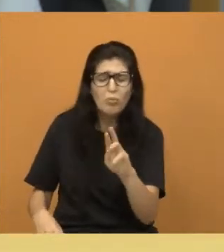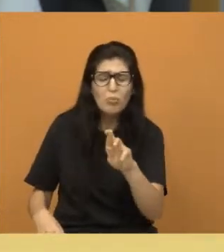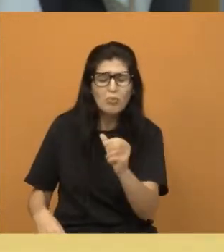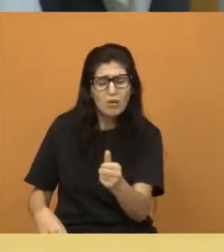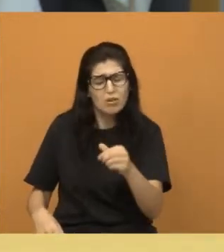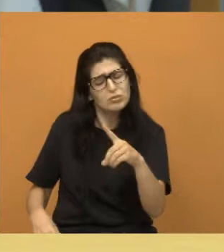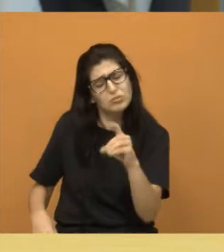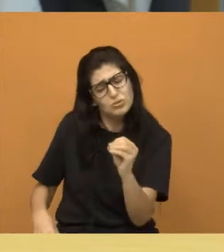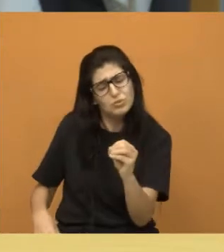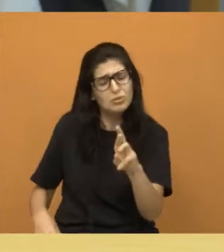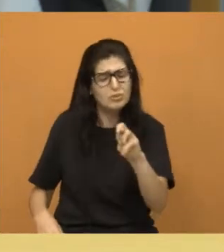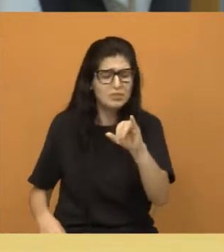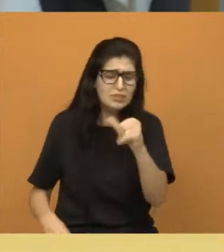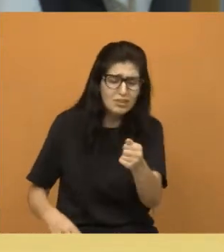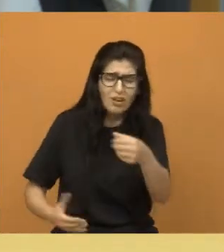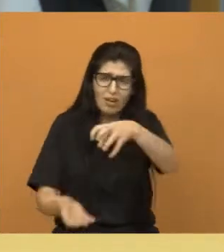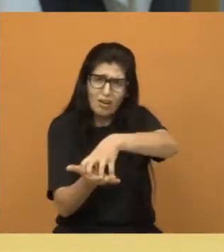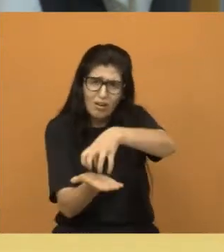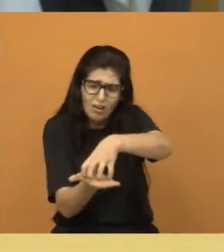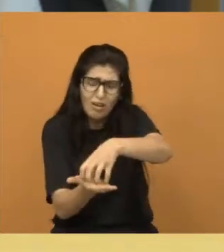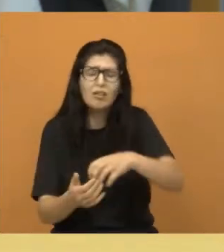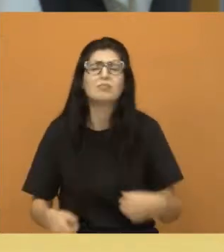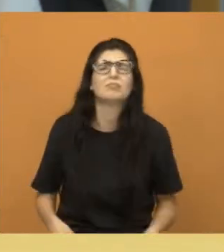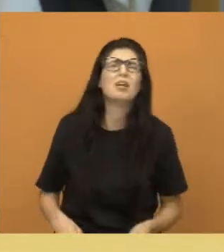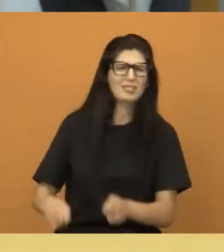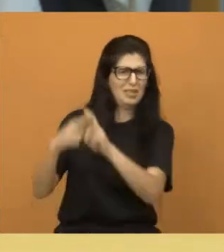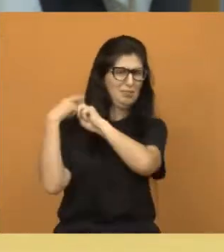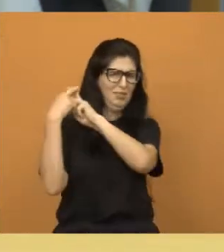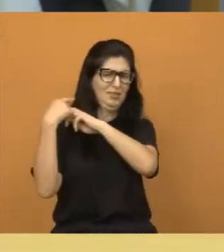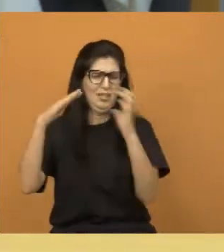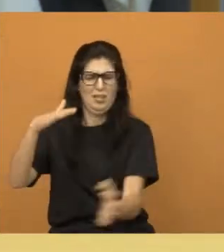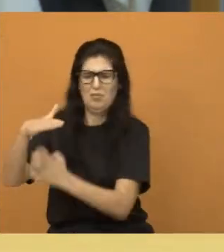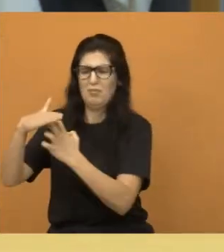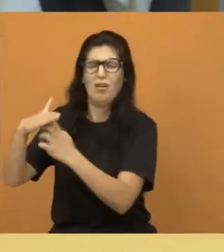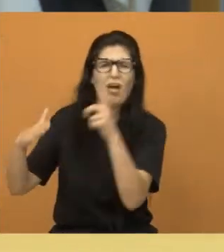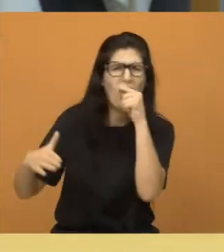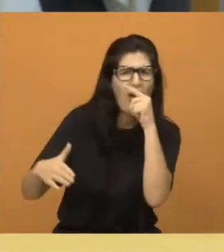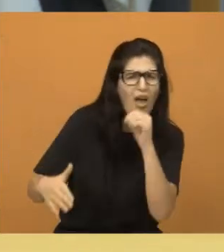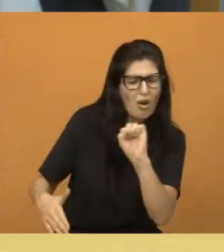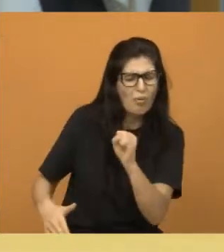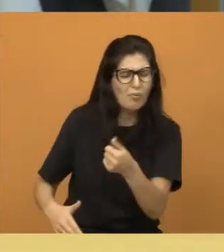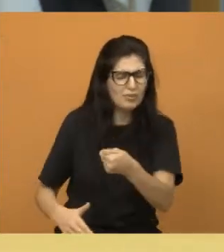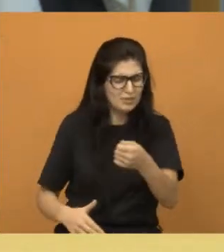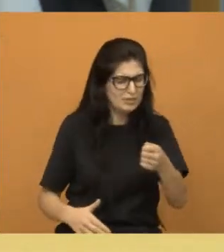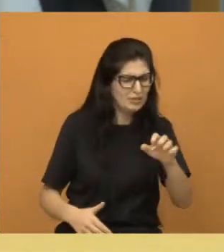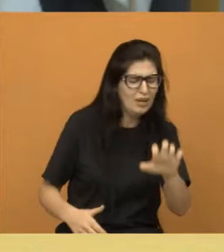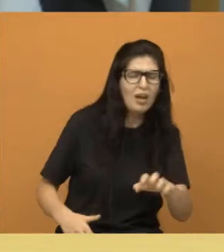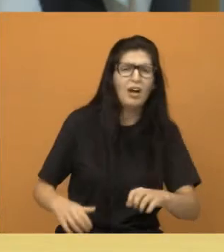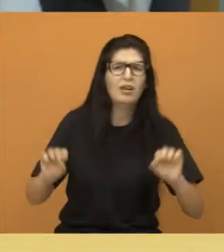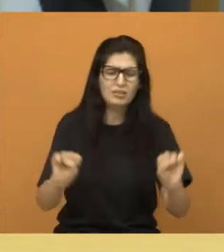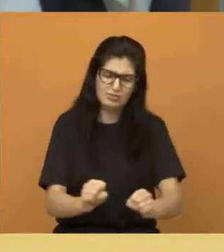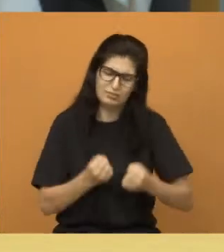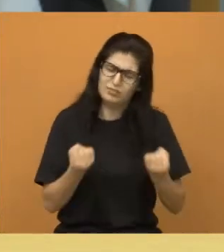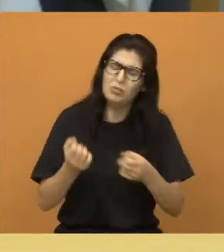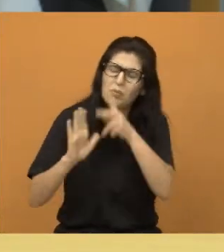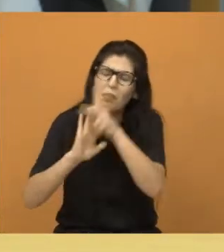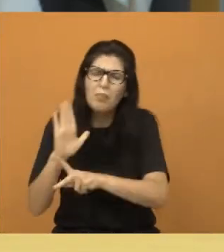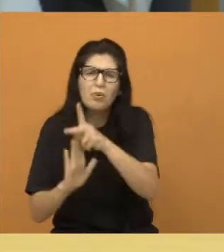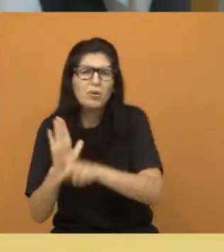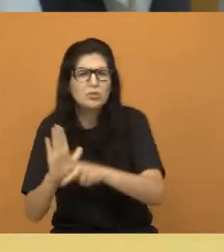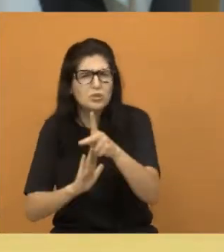de discutir e representar o SAI na defesa dos projetos que são encaminhados pela